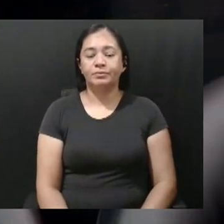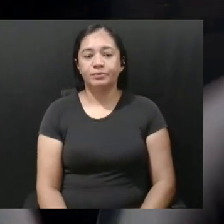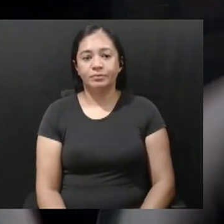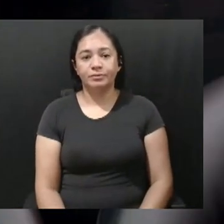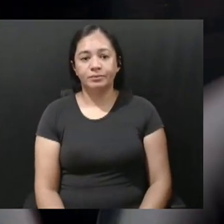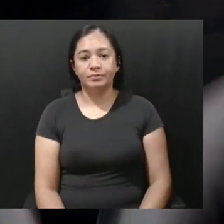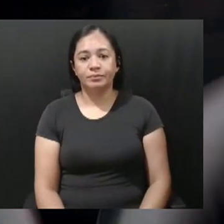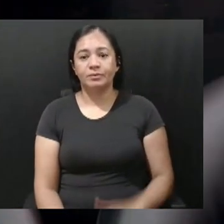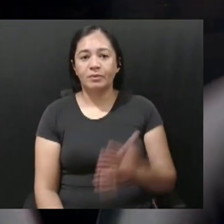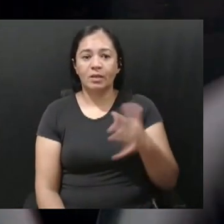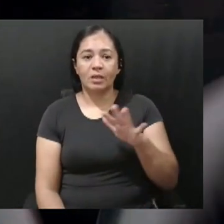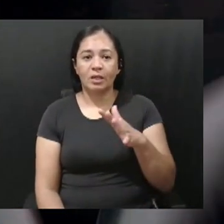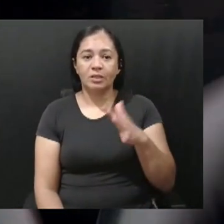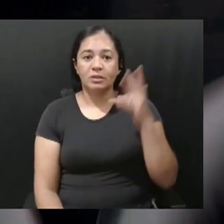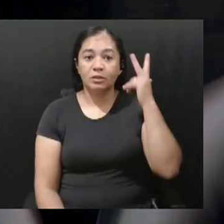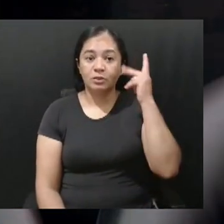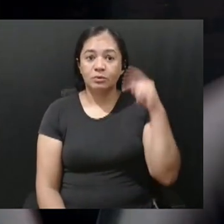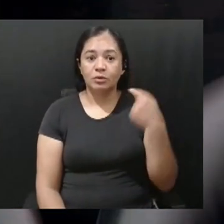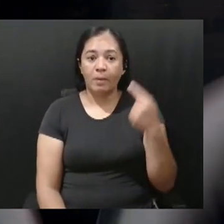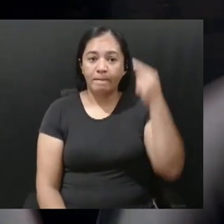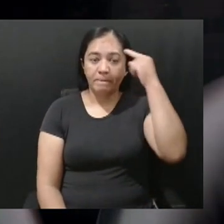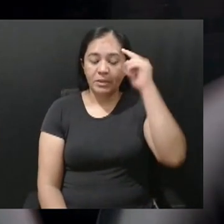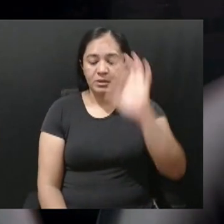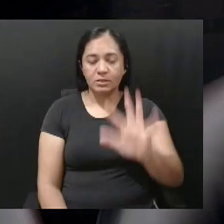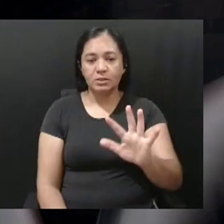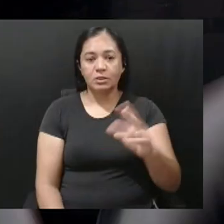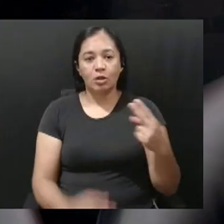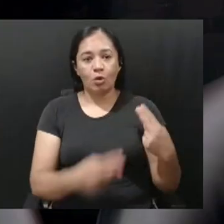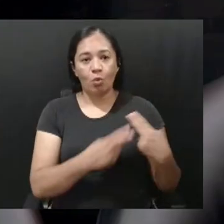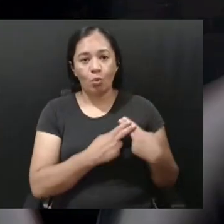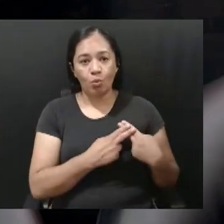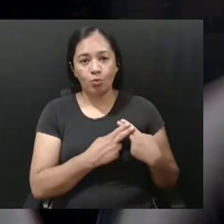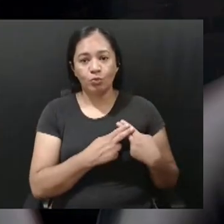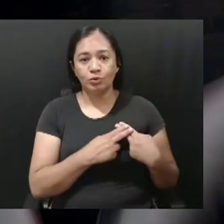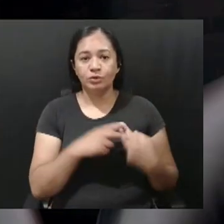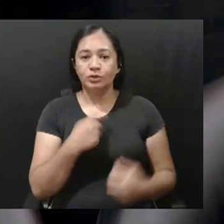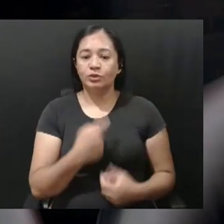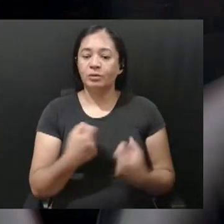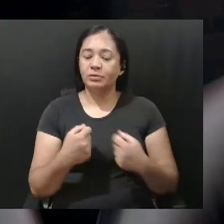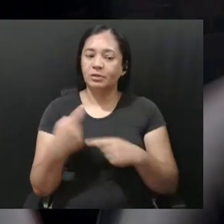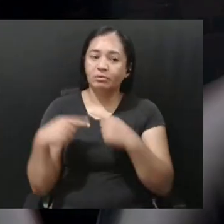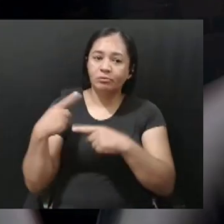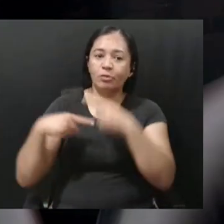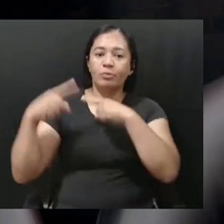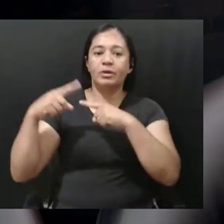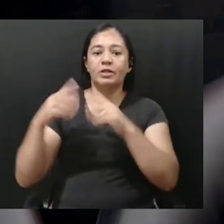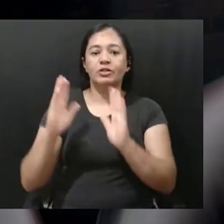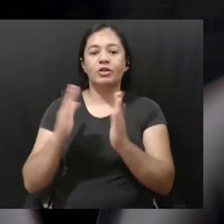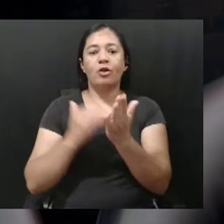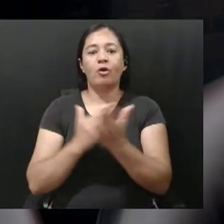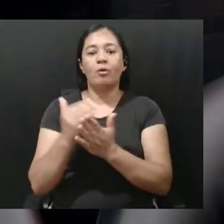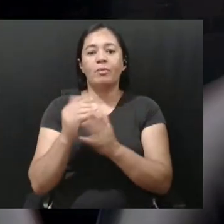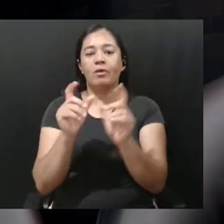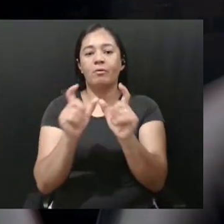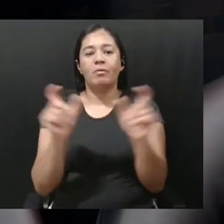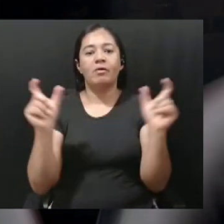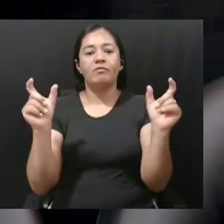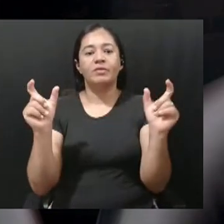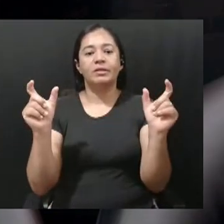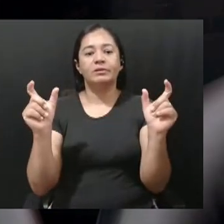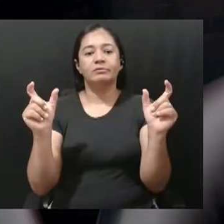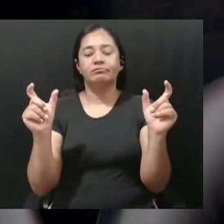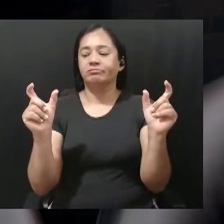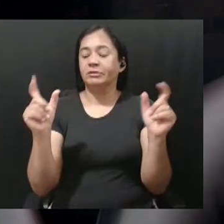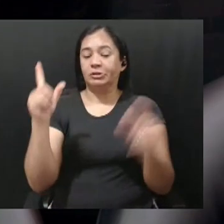a gente pensa nessa questão do luto, né, que é algo que a gente precisa superar, né. Aí já Uhum. começa uma palavra que é muito complicada, né, você